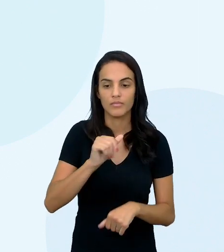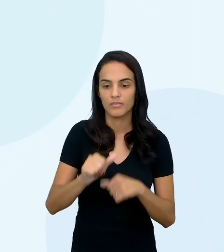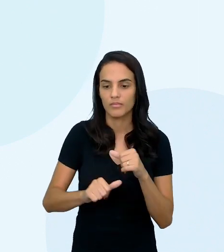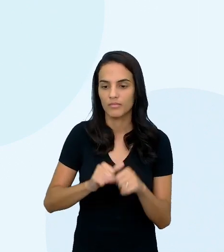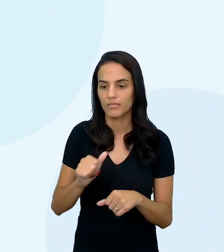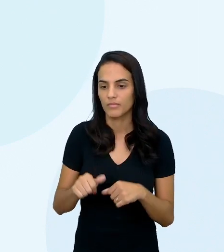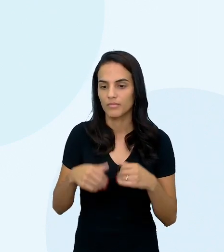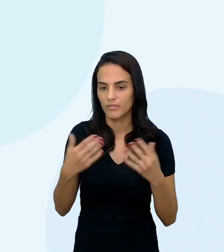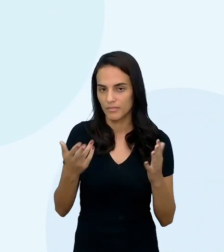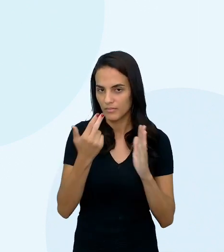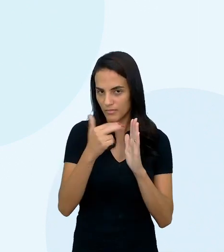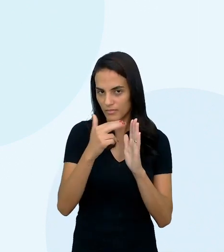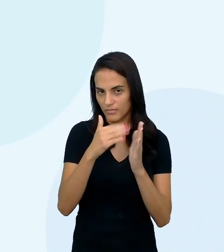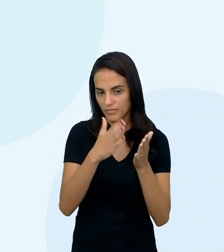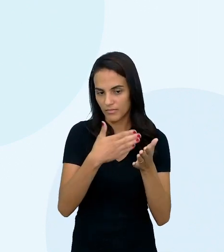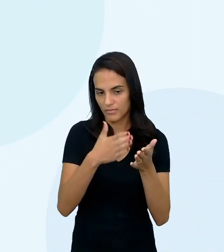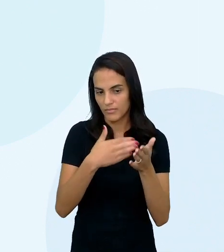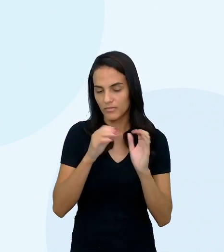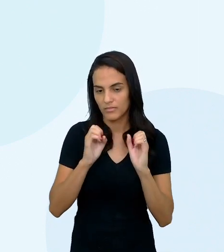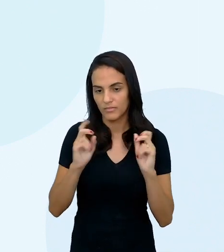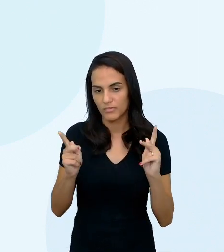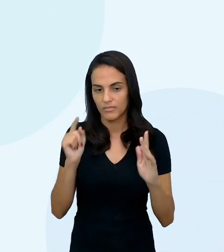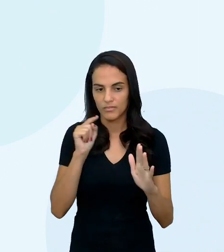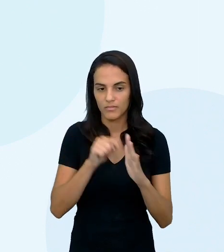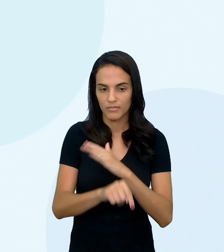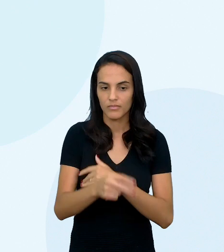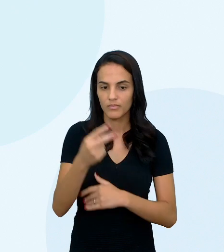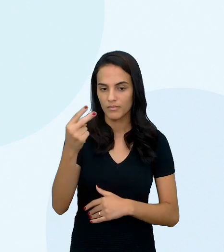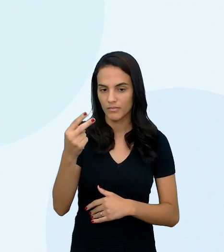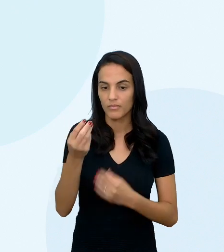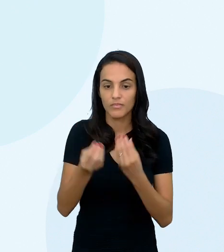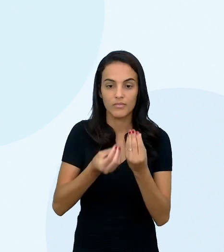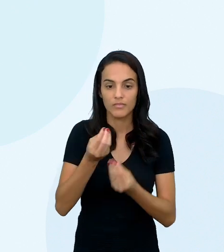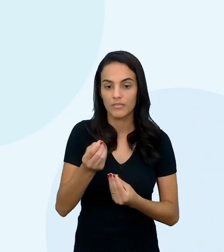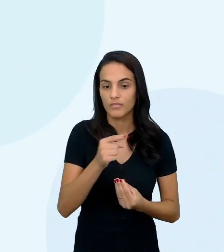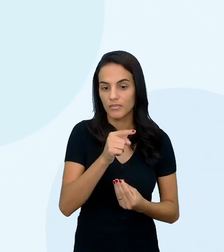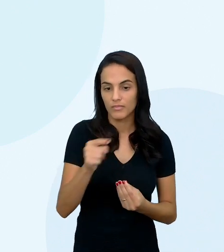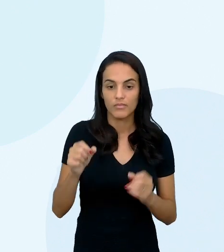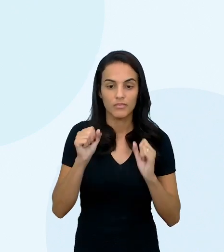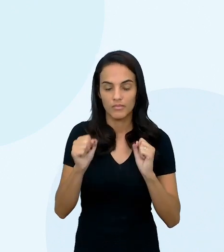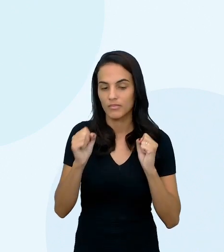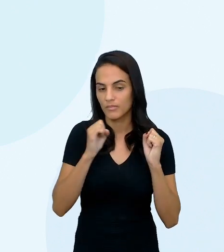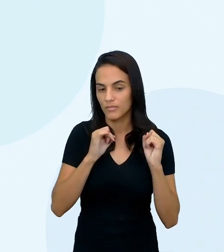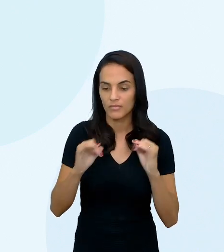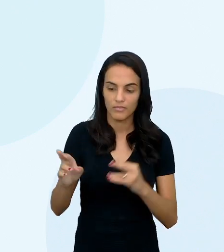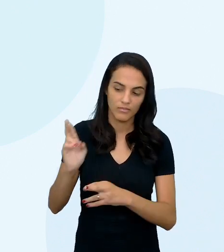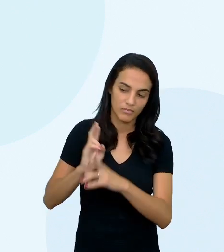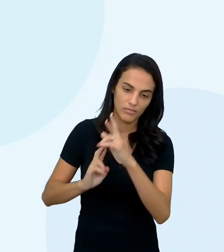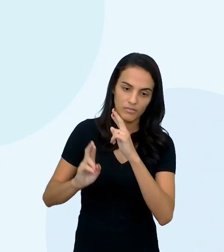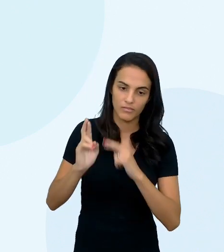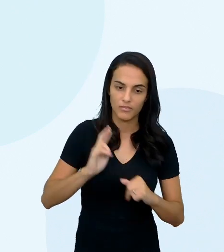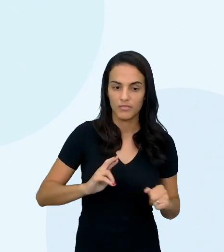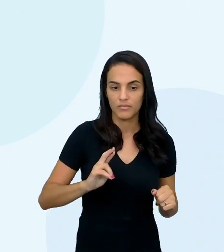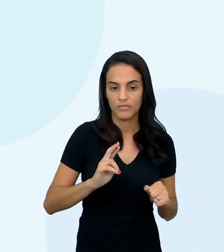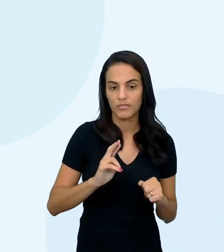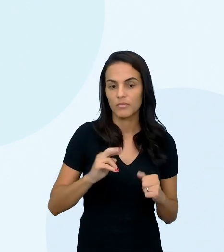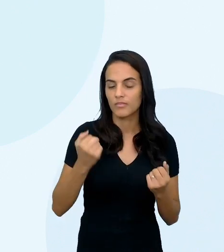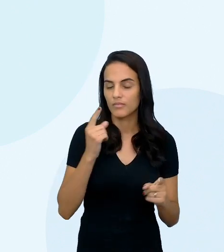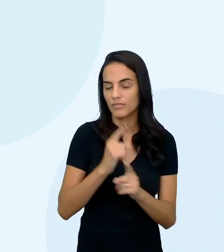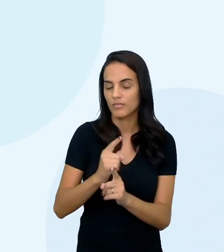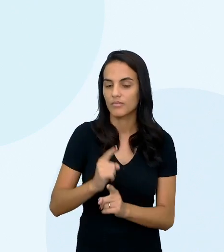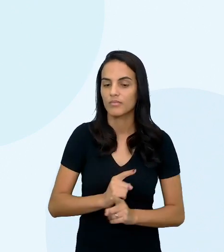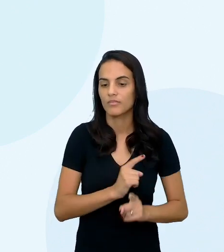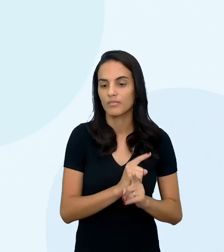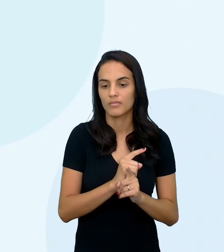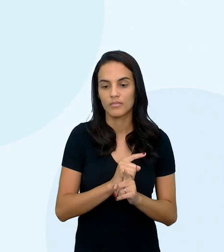mudança? Relata aí no seu caderno. E a pergunta 2, como você poderia explicar os resultados encontrados? Olha só,